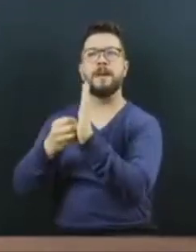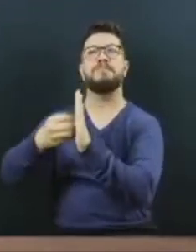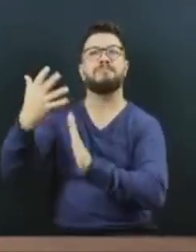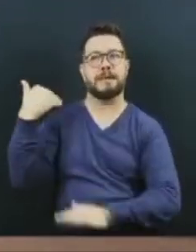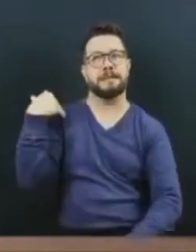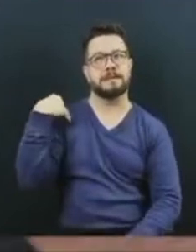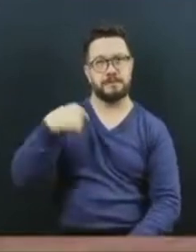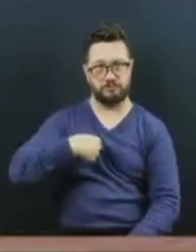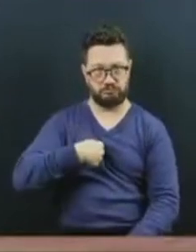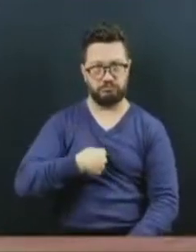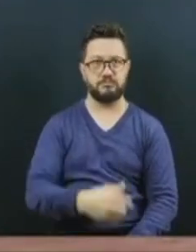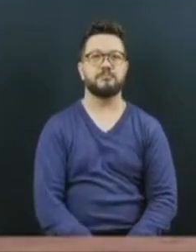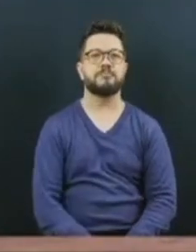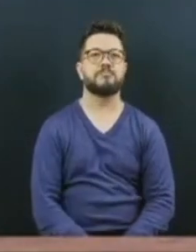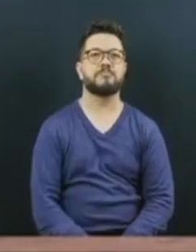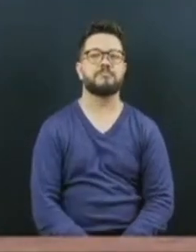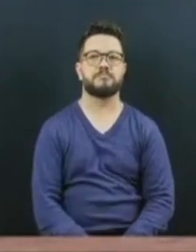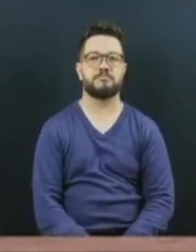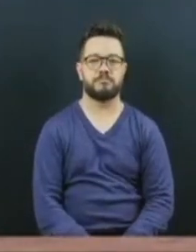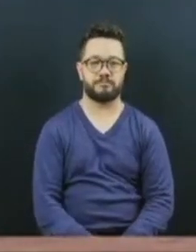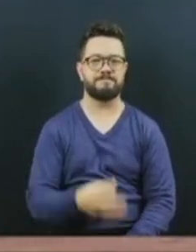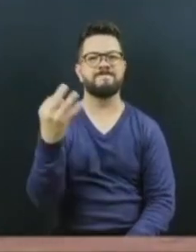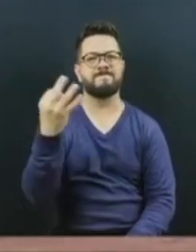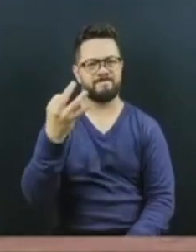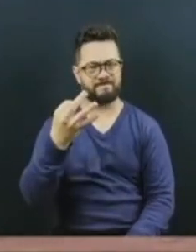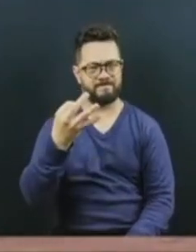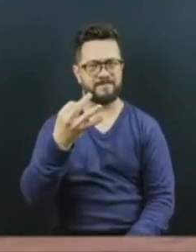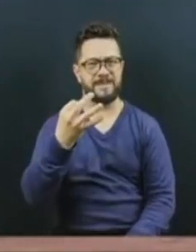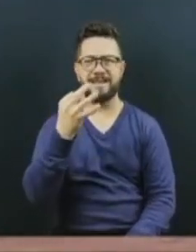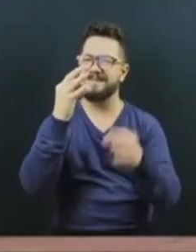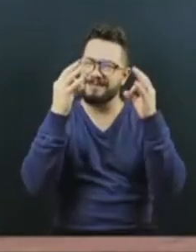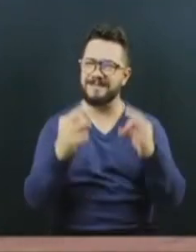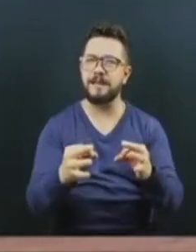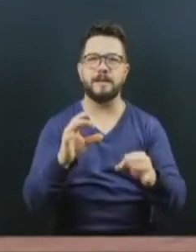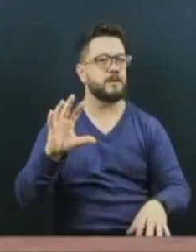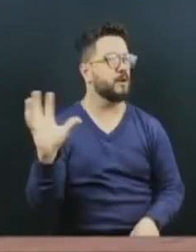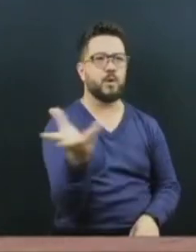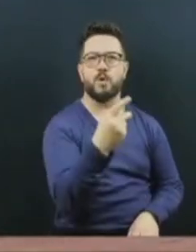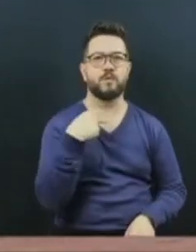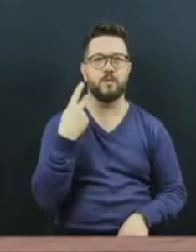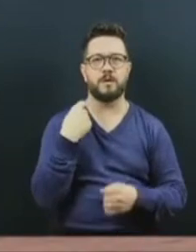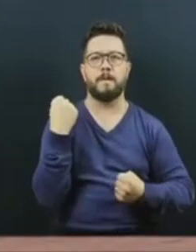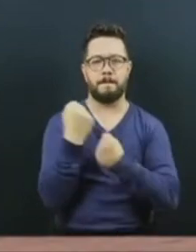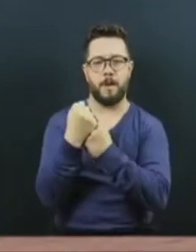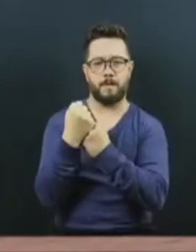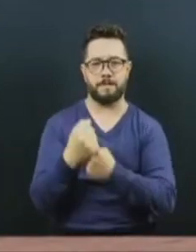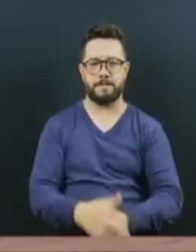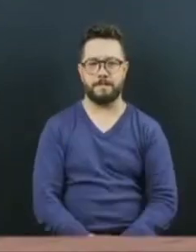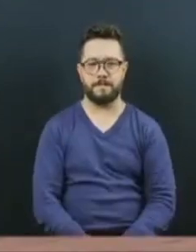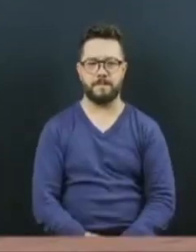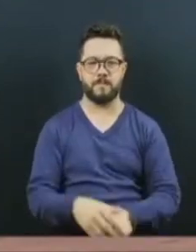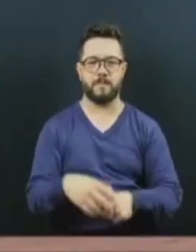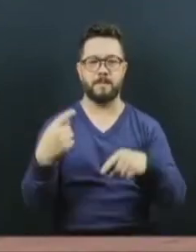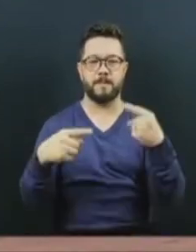presidente Bela justificativa Com certeza será catado pelo Alcaide Curitibano contin continu em discussão encerrada discussão em